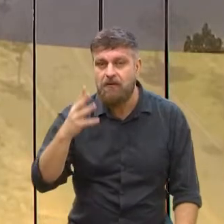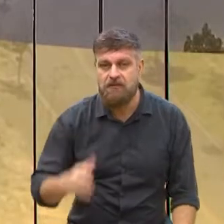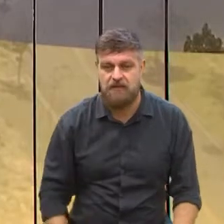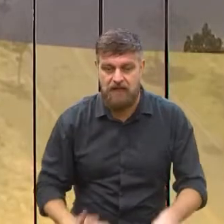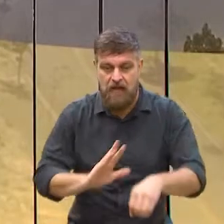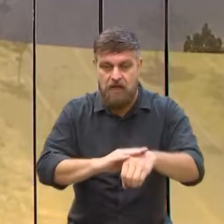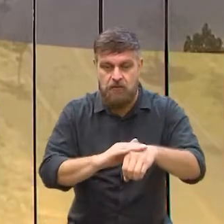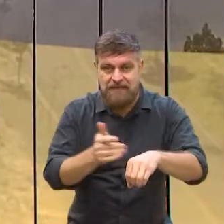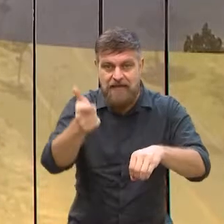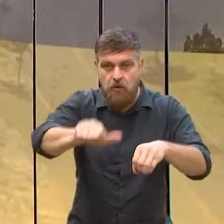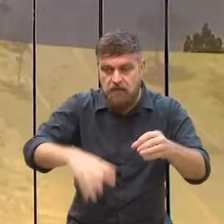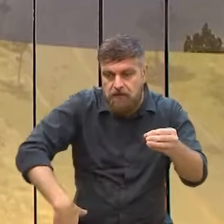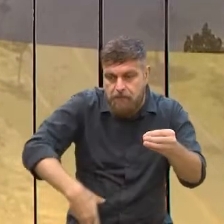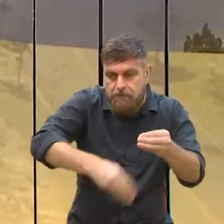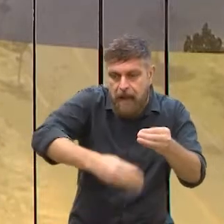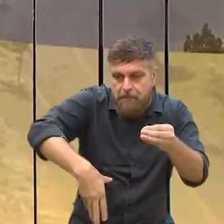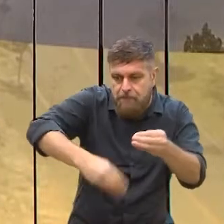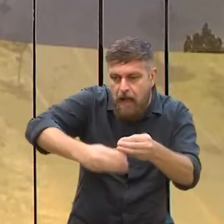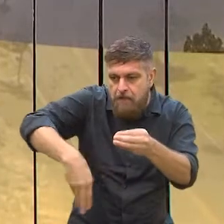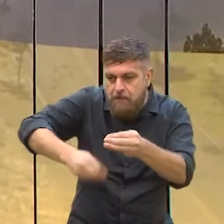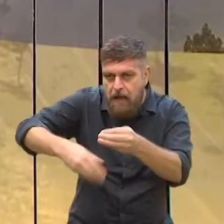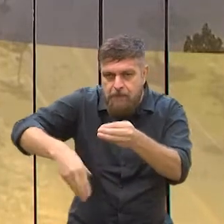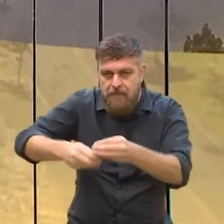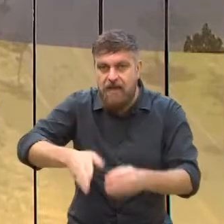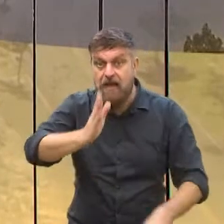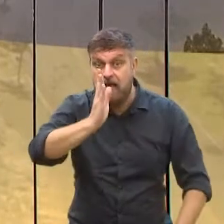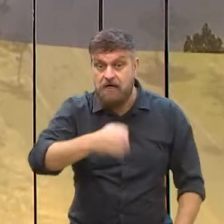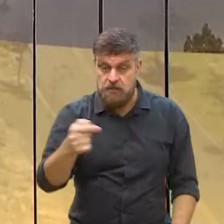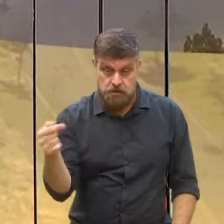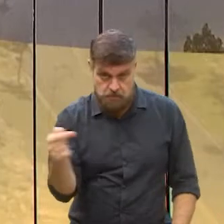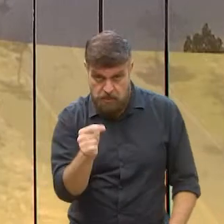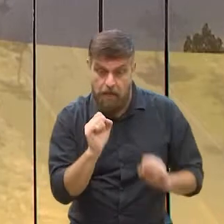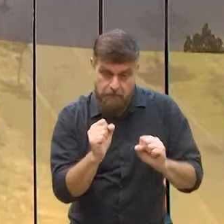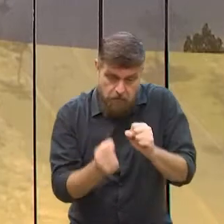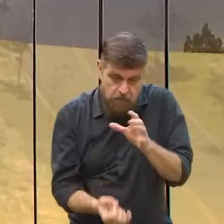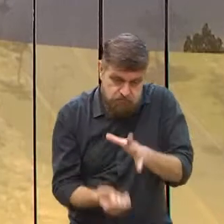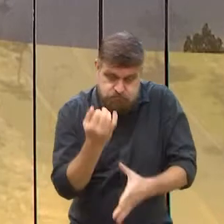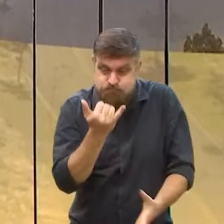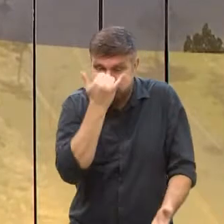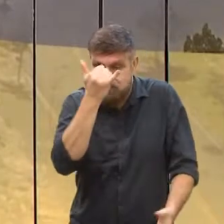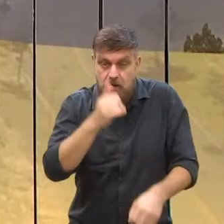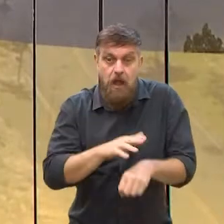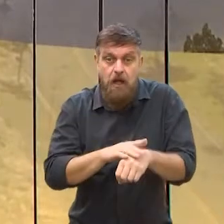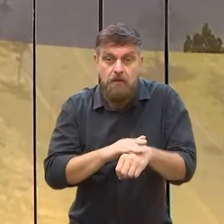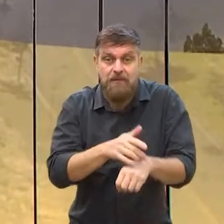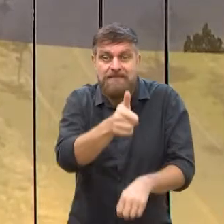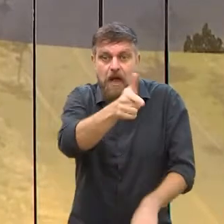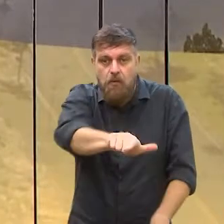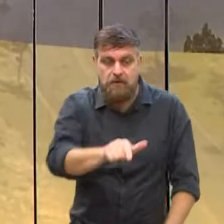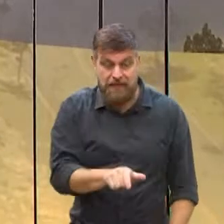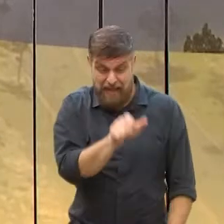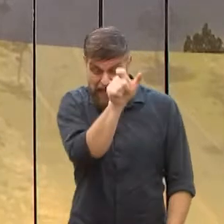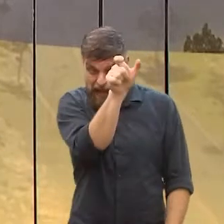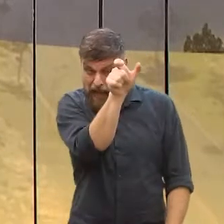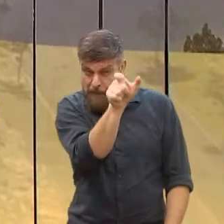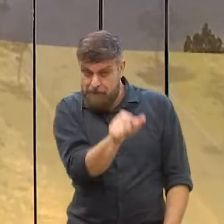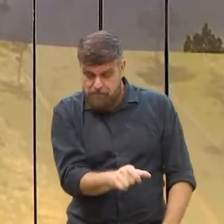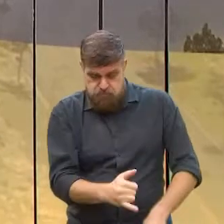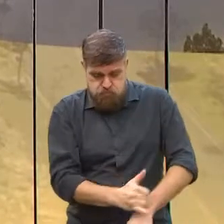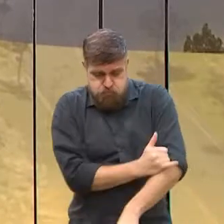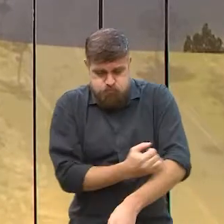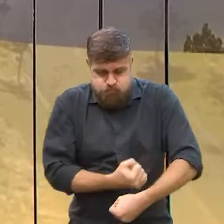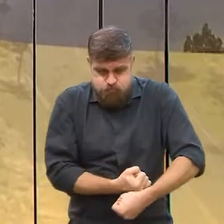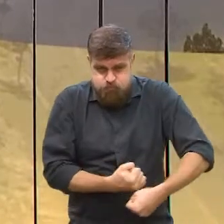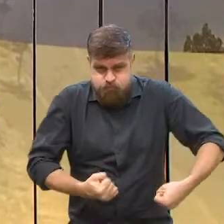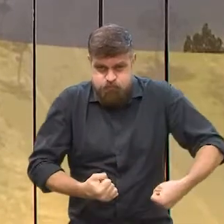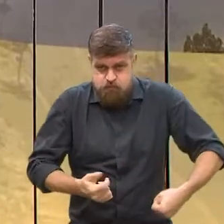vão aparecendo. Já apareceriam, se não fossem obesas, mas no paciente obeso, em especial,